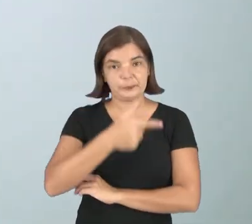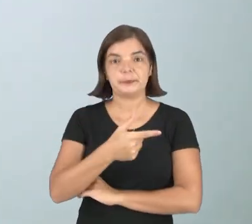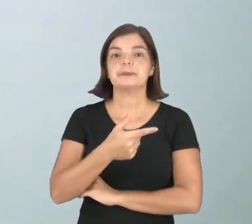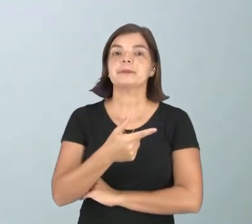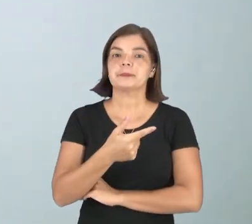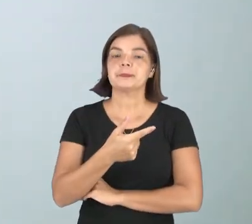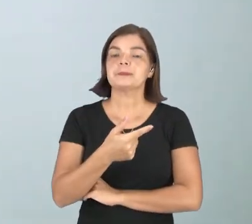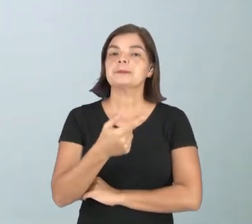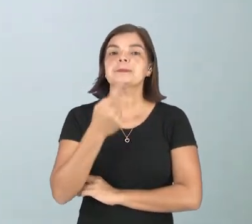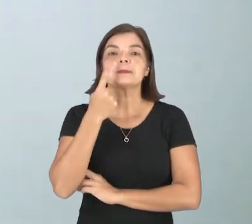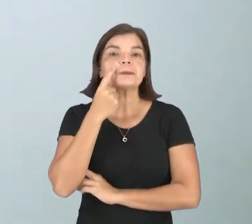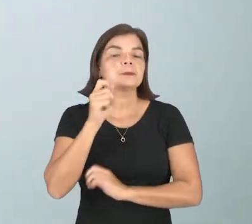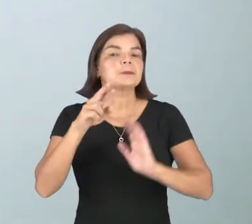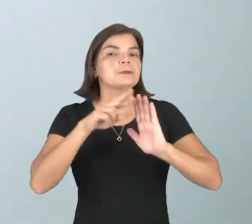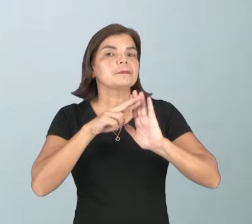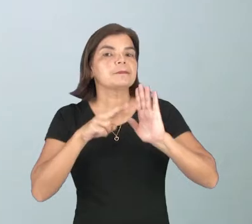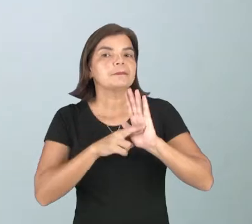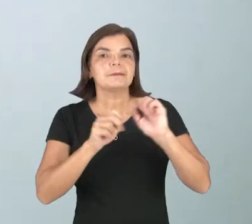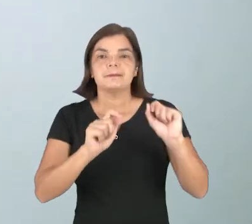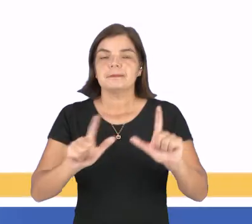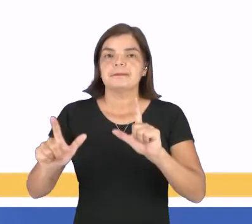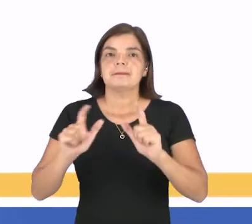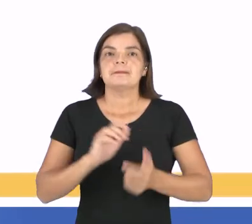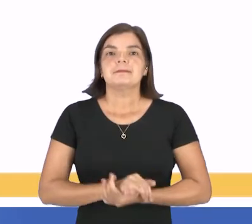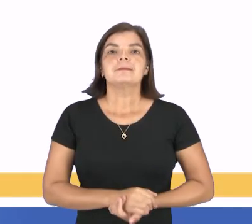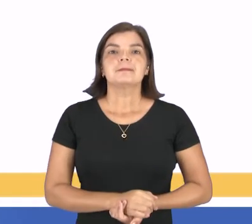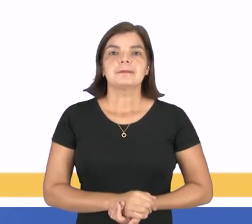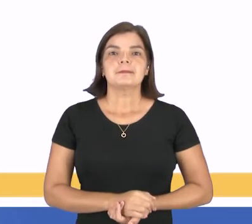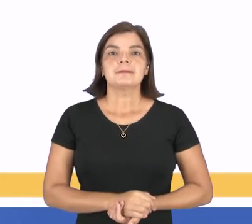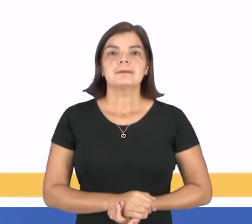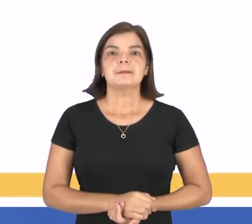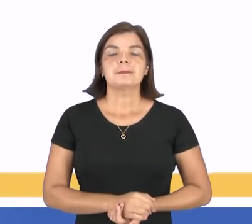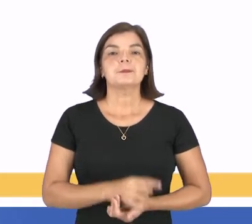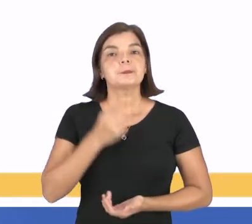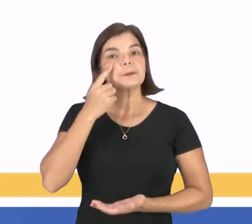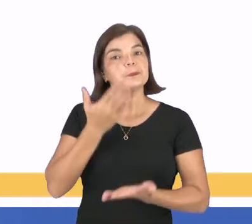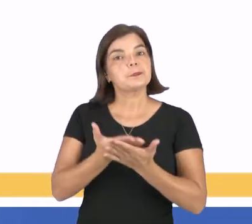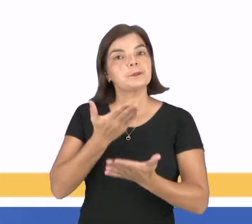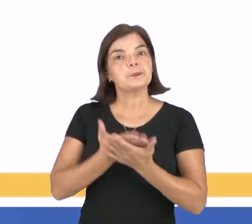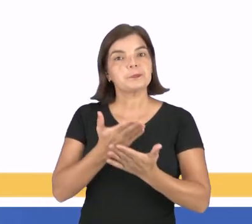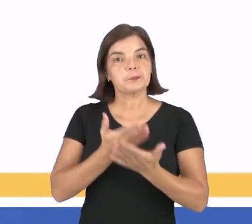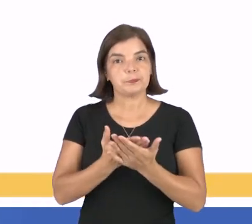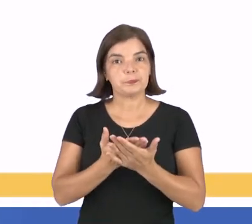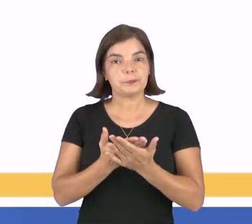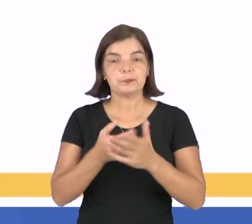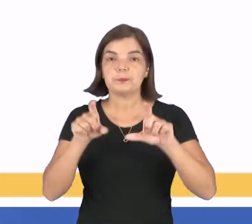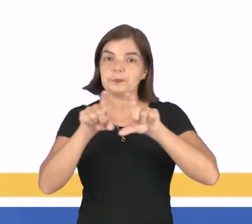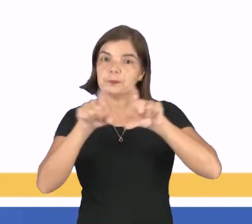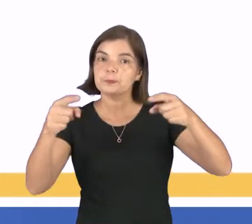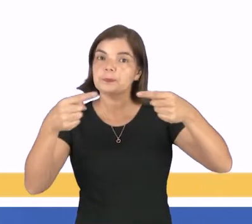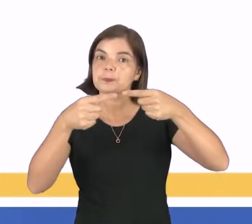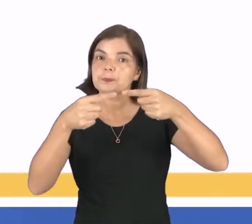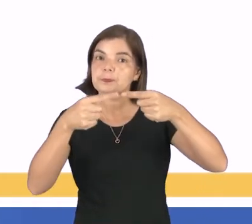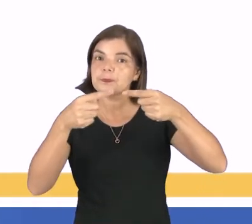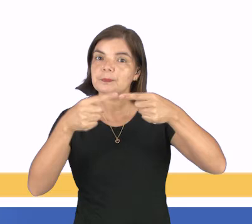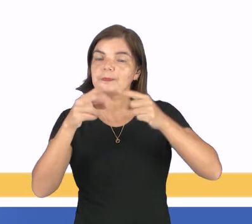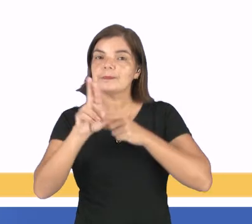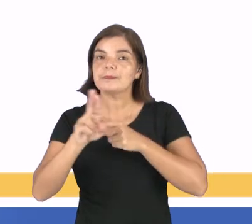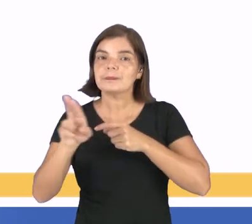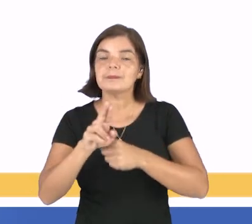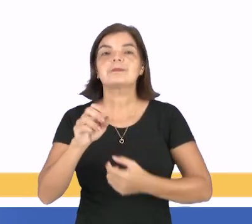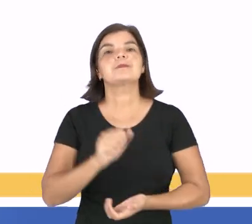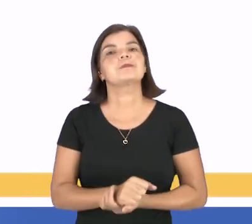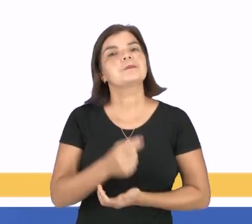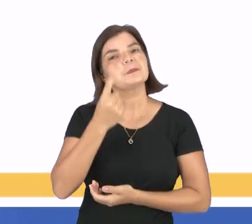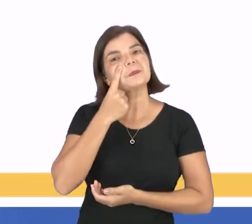masculino. Vamos para mais uma regra? Vamos estudar somente mais um caso de concordância nominal.